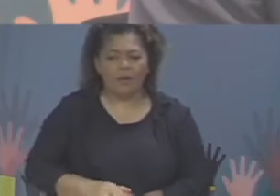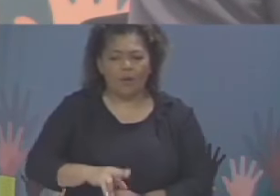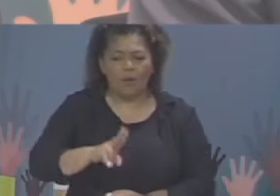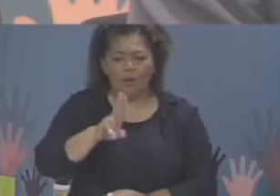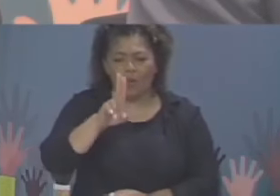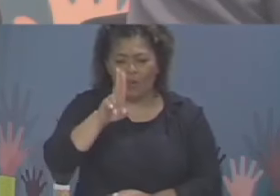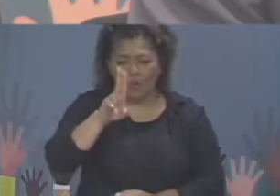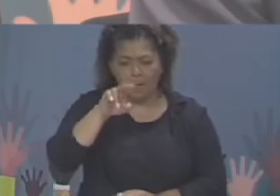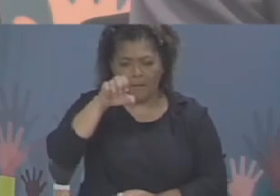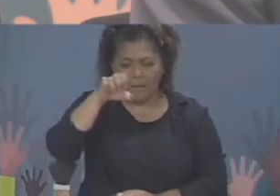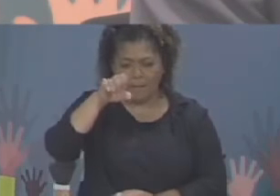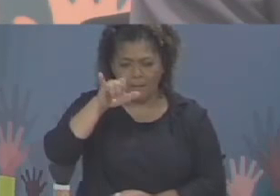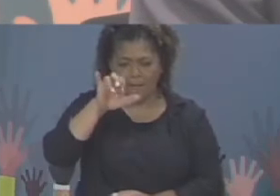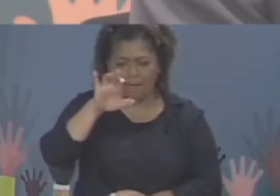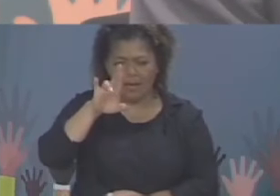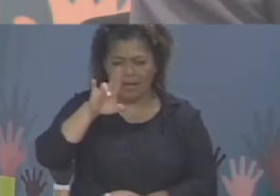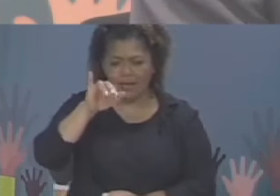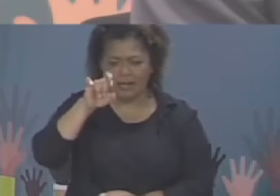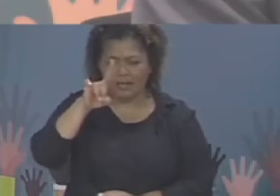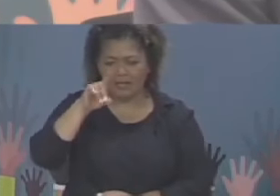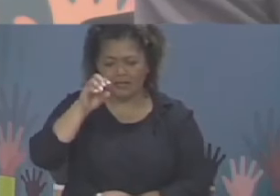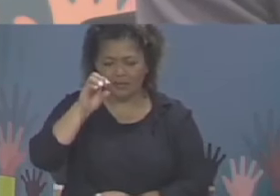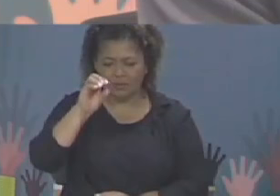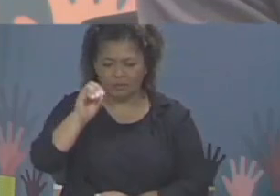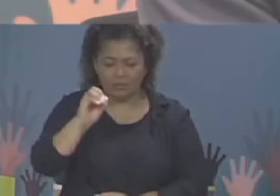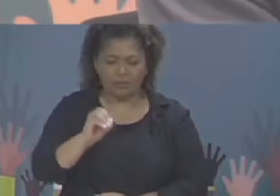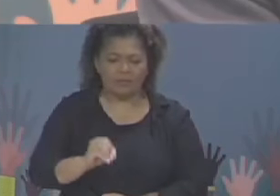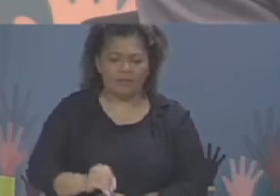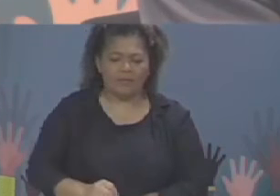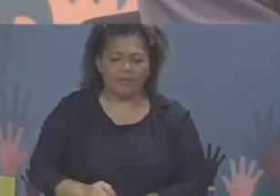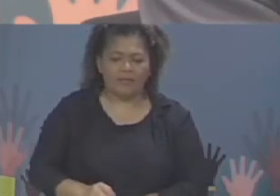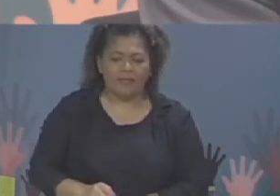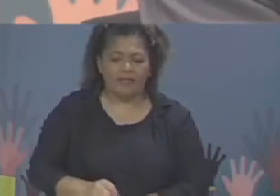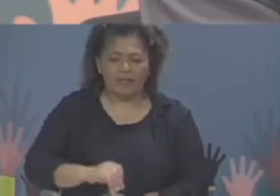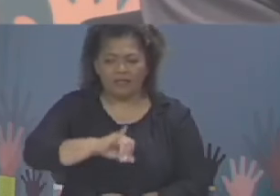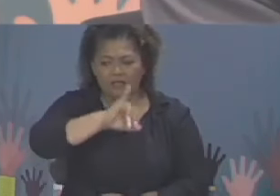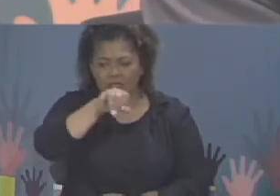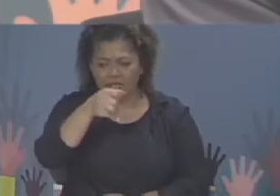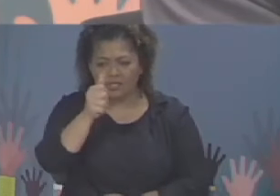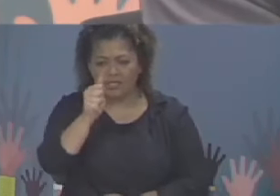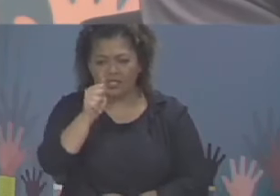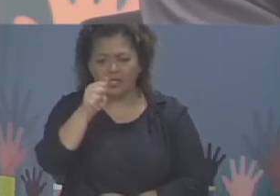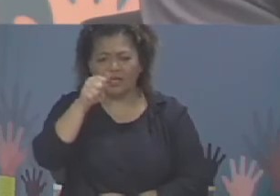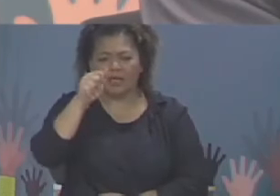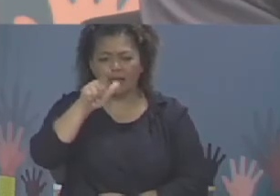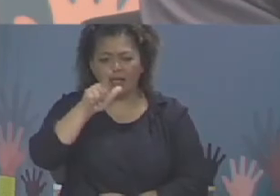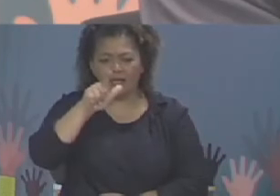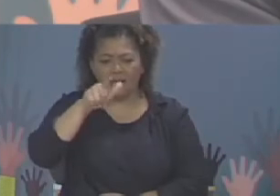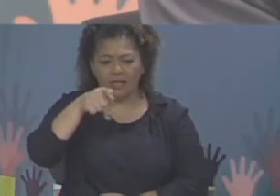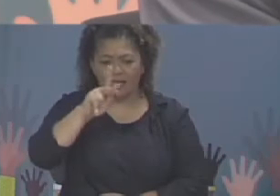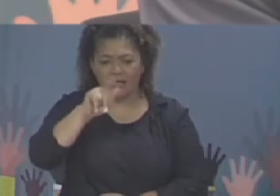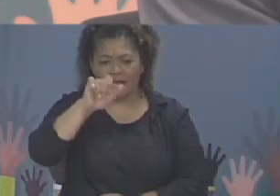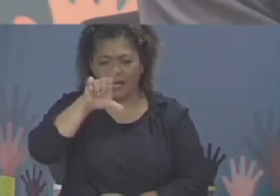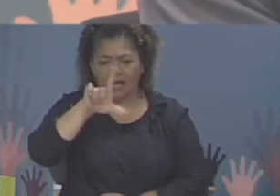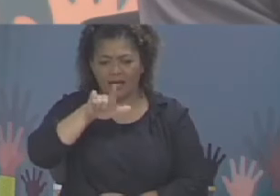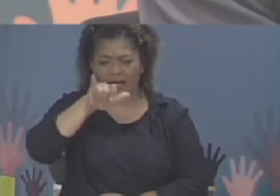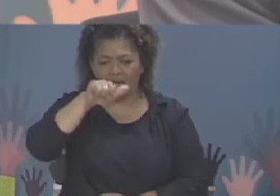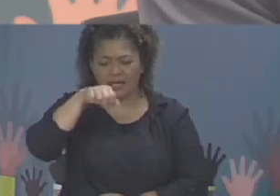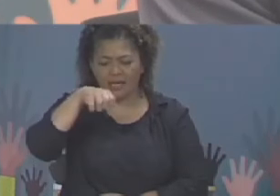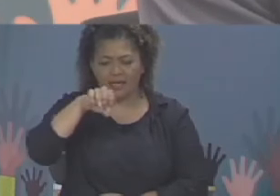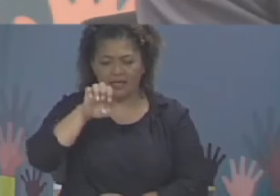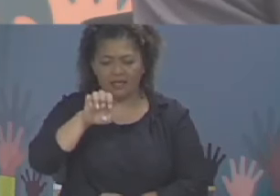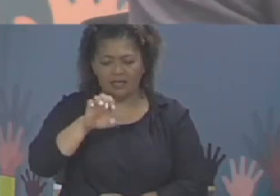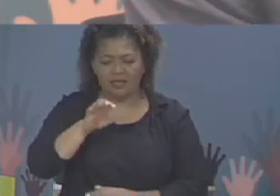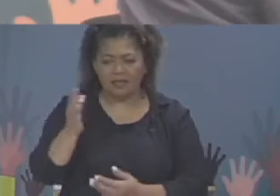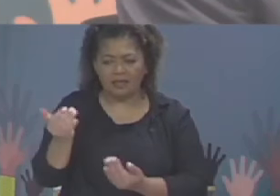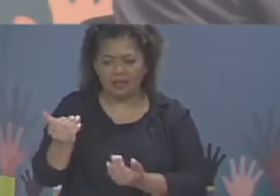psicologia, da neuropsicologia, a Jaqueline Dravin, da psicanálise, da psicoterapia, da criança e adolescente lá de